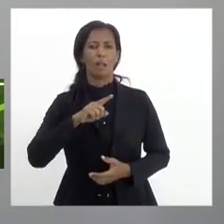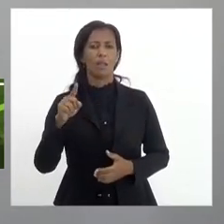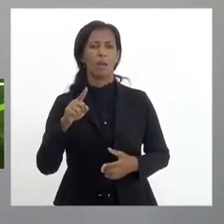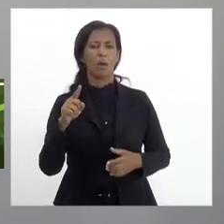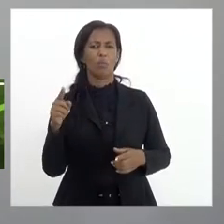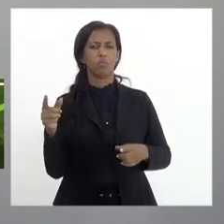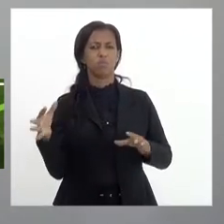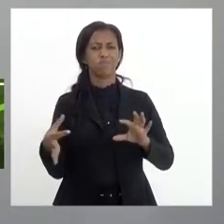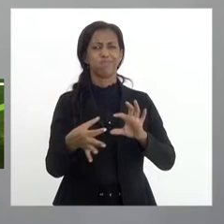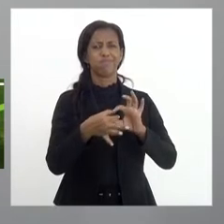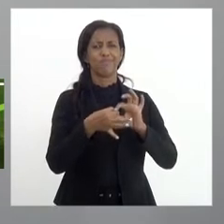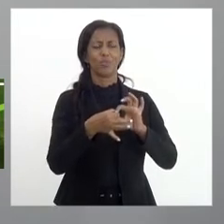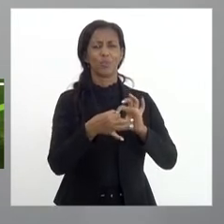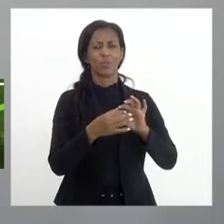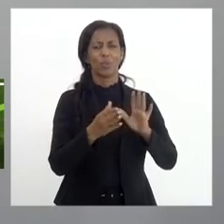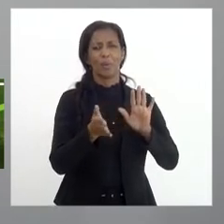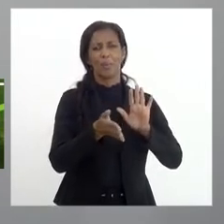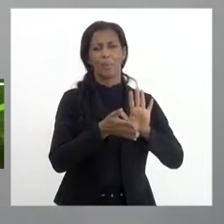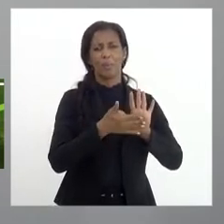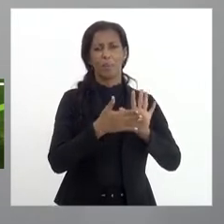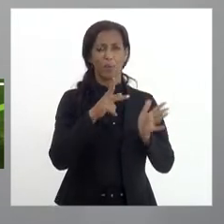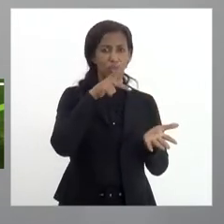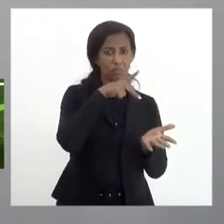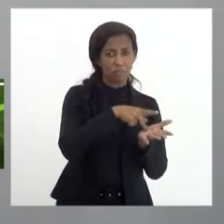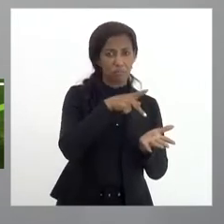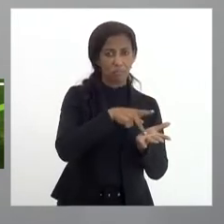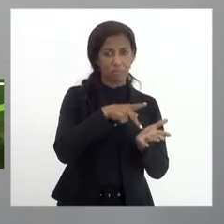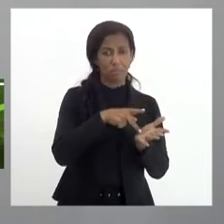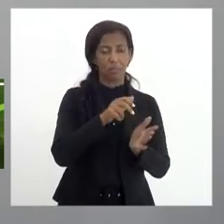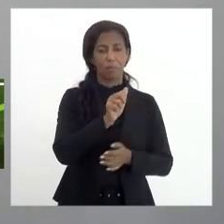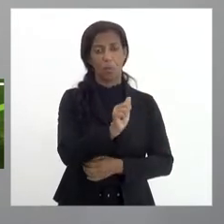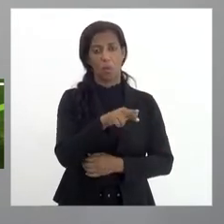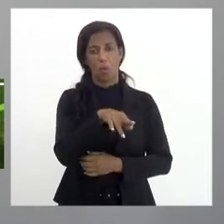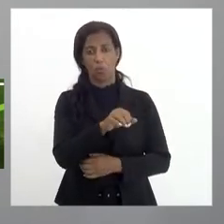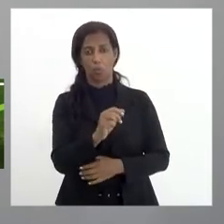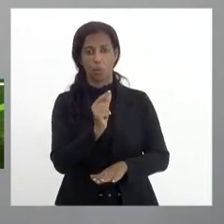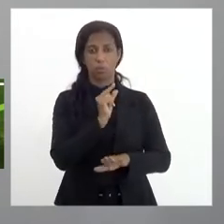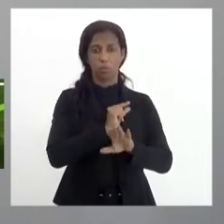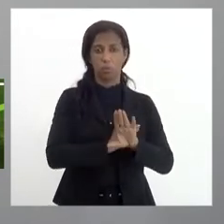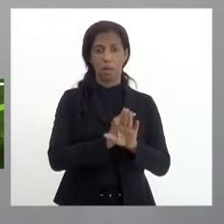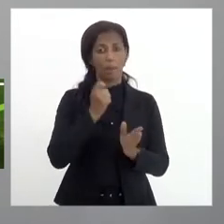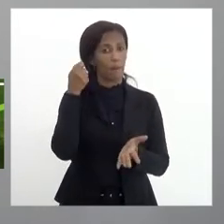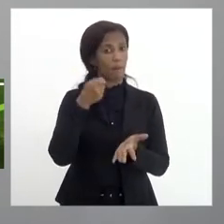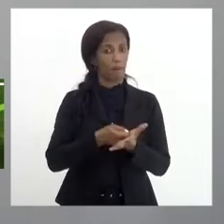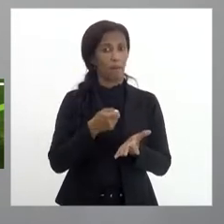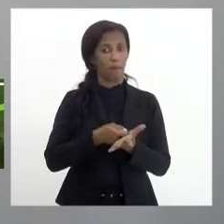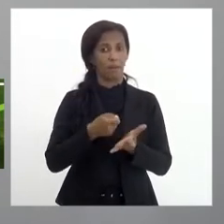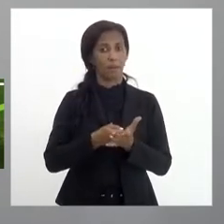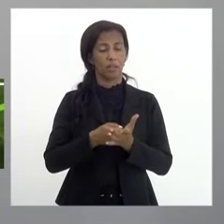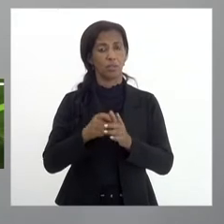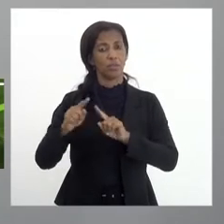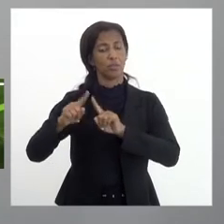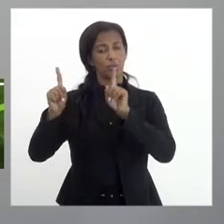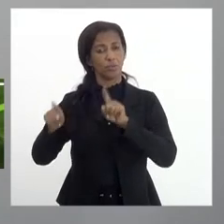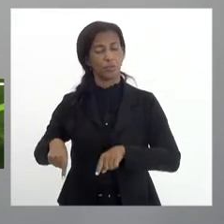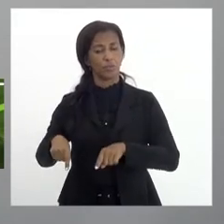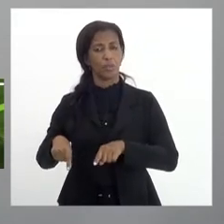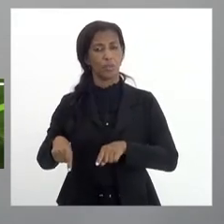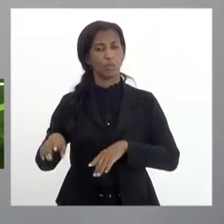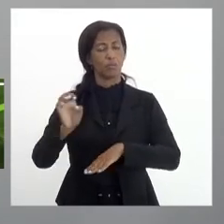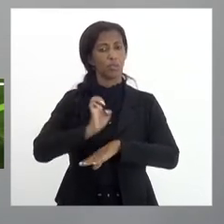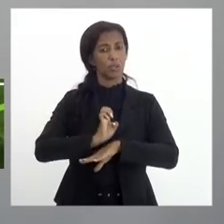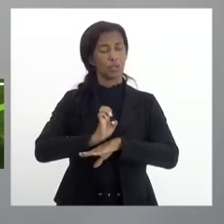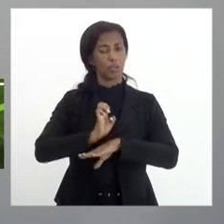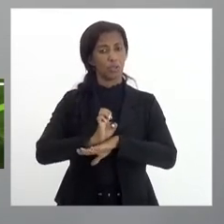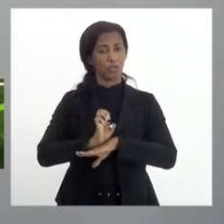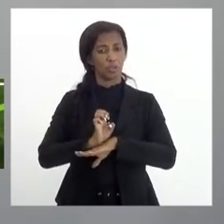proposta original feita pelo autor, mas garante que servidores estaduais, de modo geral,